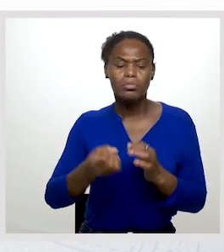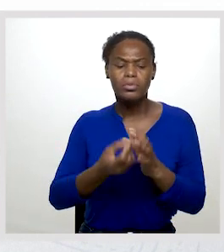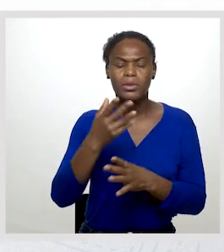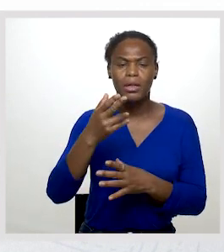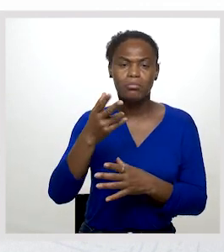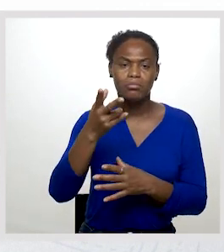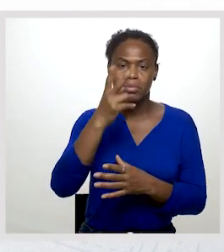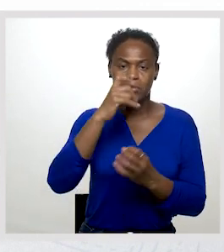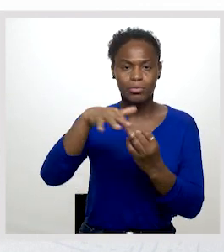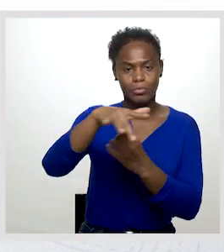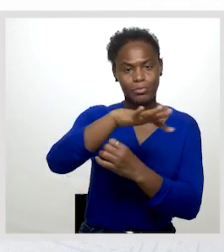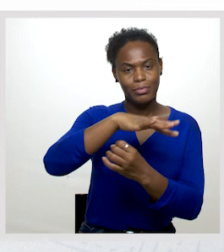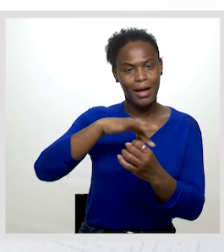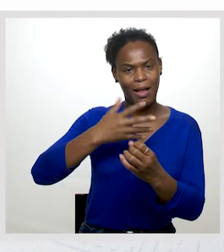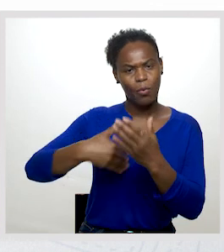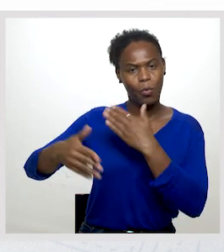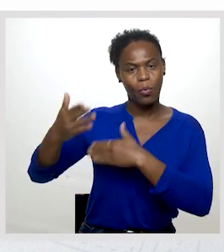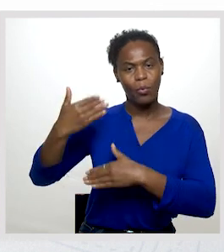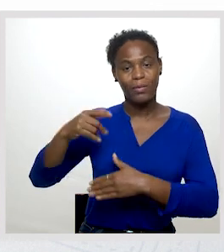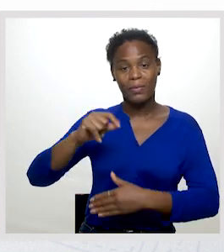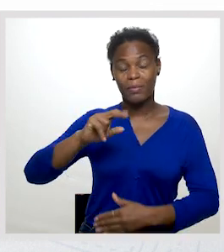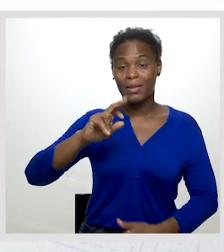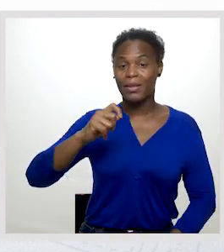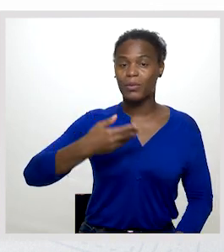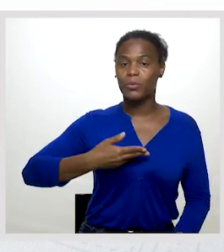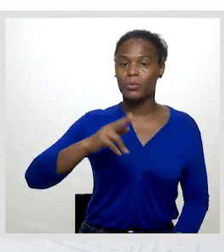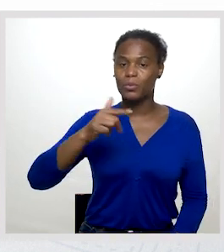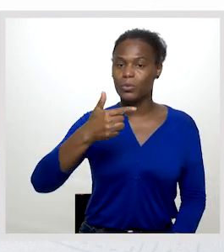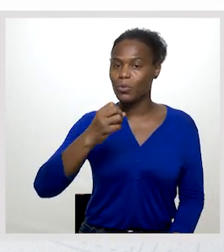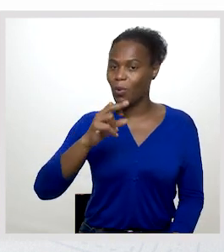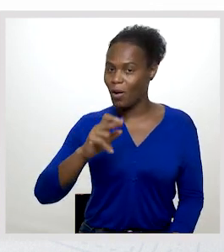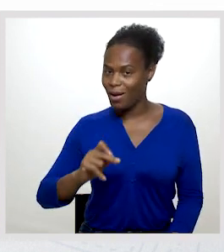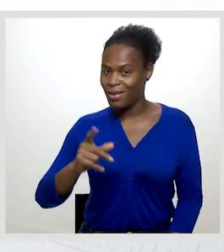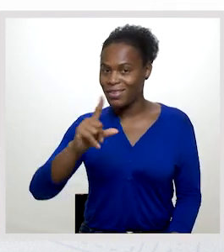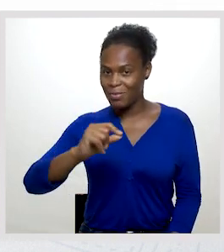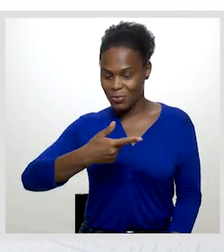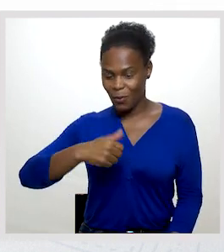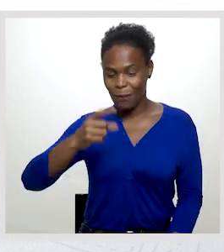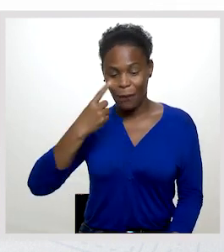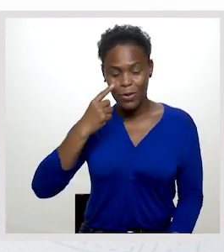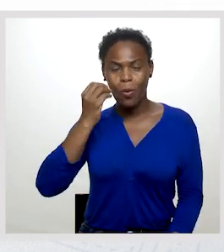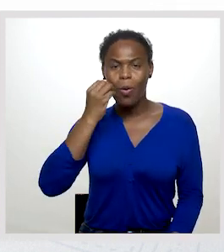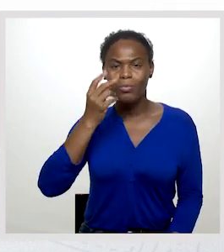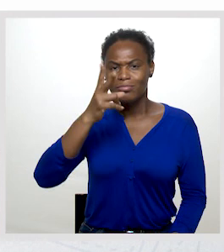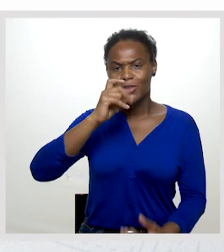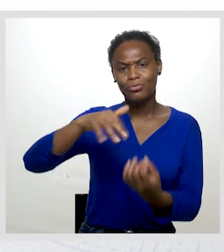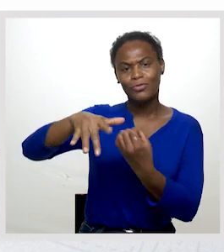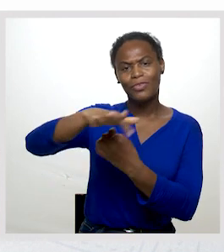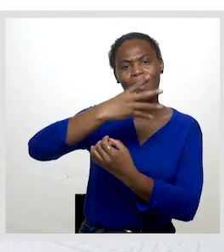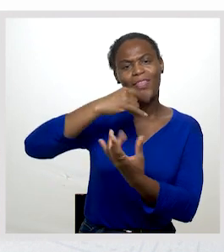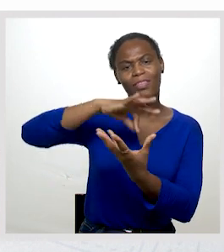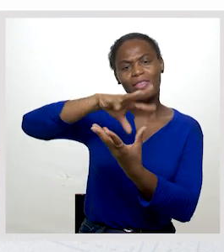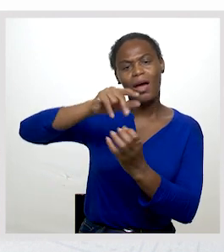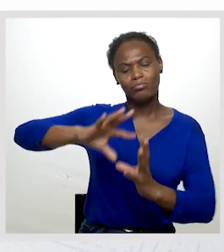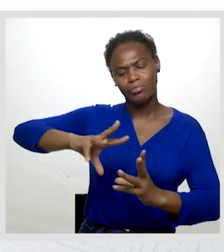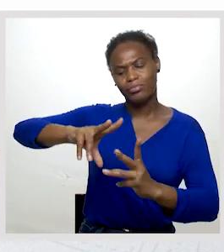atmosfera primitiva e redutora. Também ficamos a conhecer a evolução da atmosfera